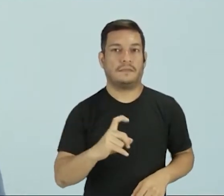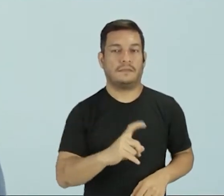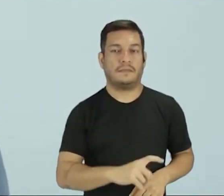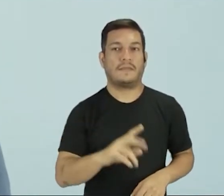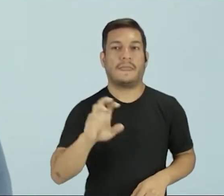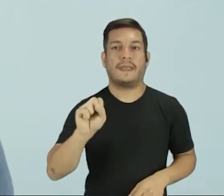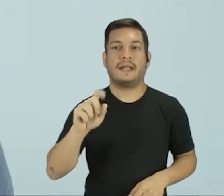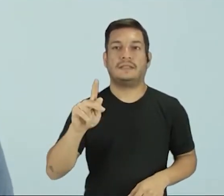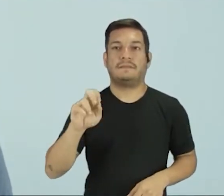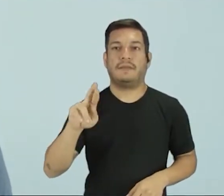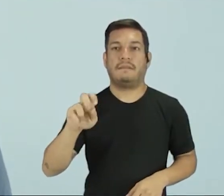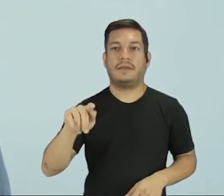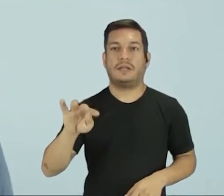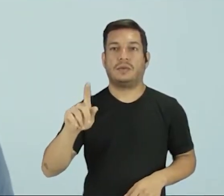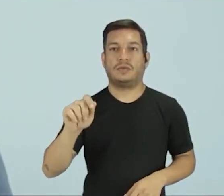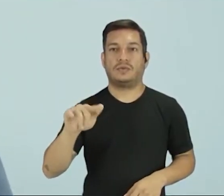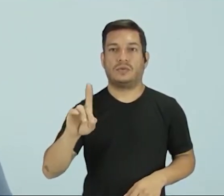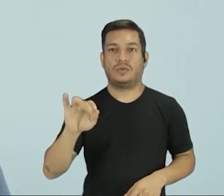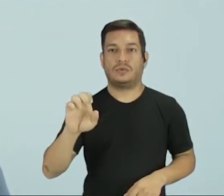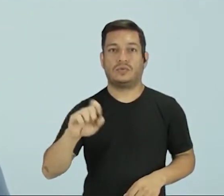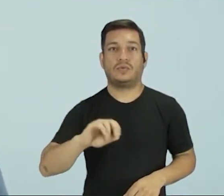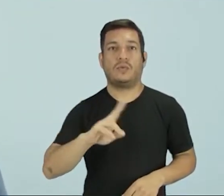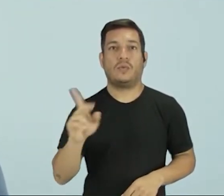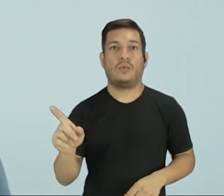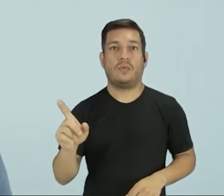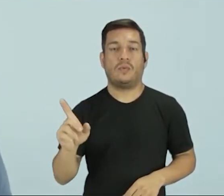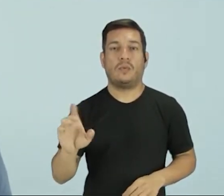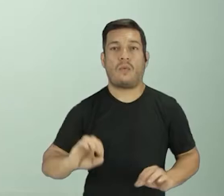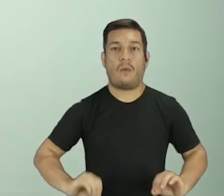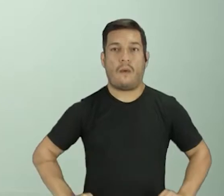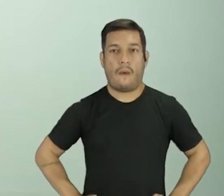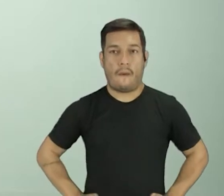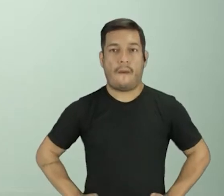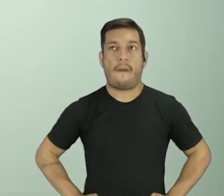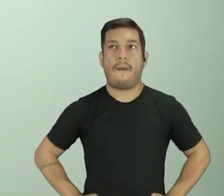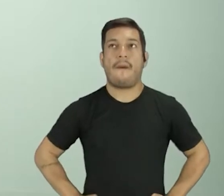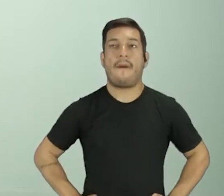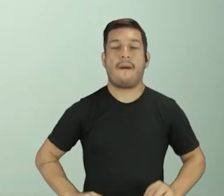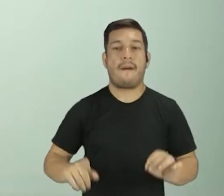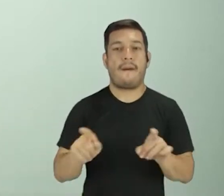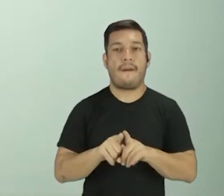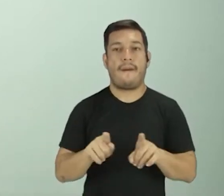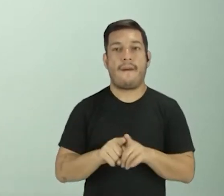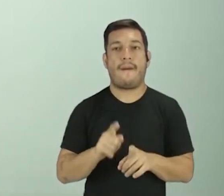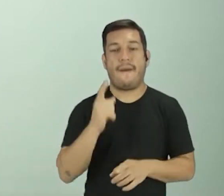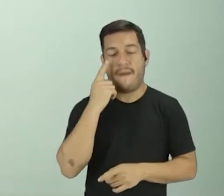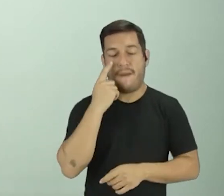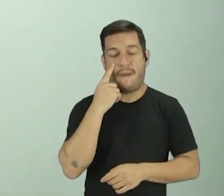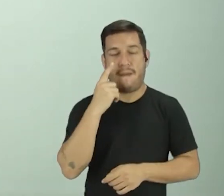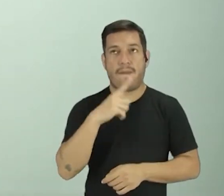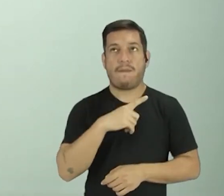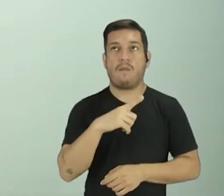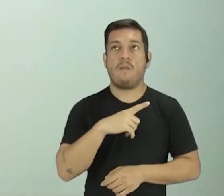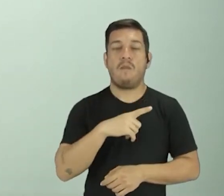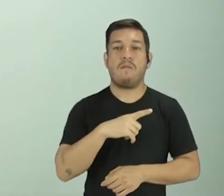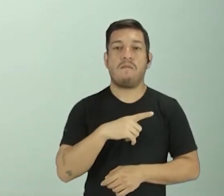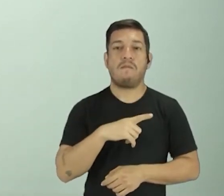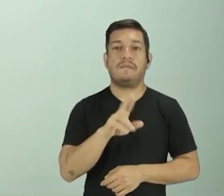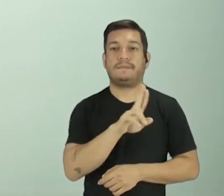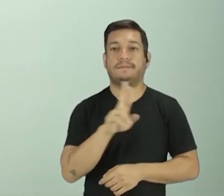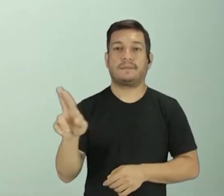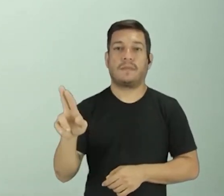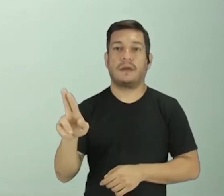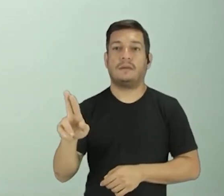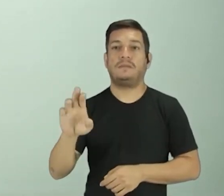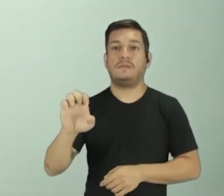e oócitos ou ovócitos, tá? Nesse caso, nós vamos ter tanto uma